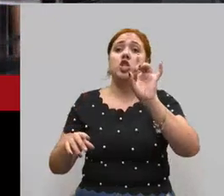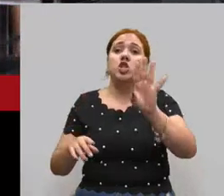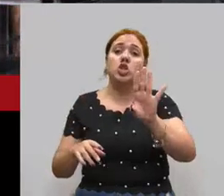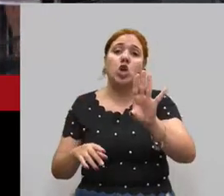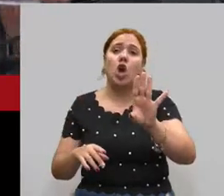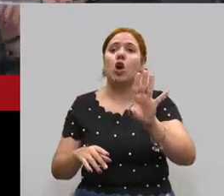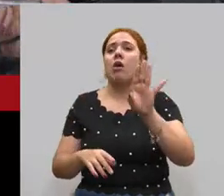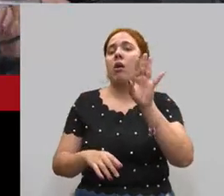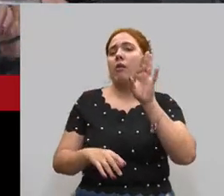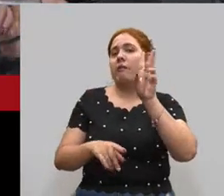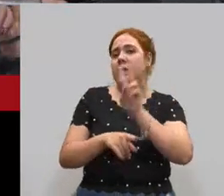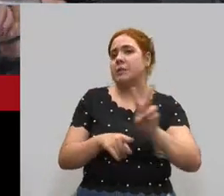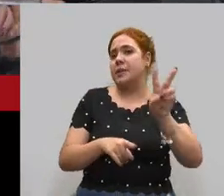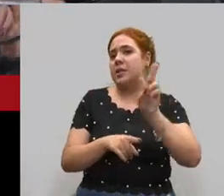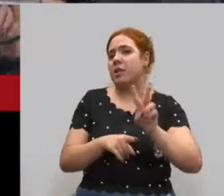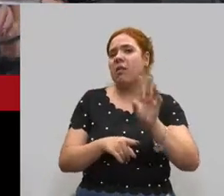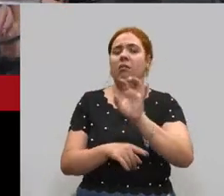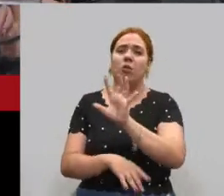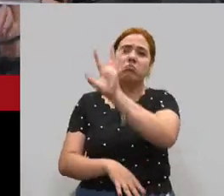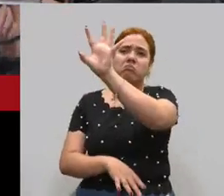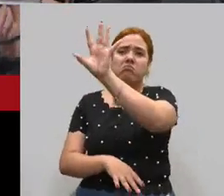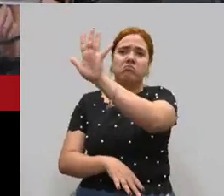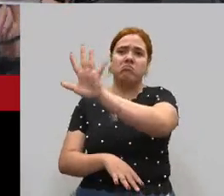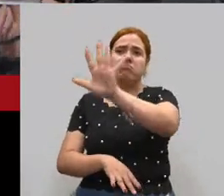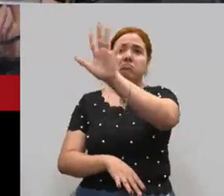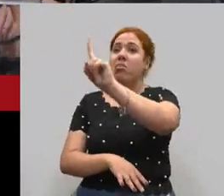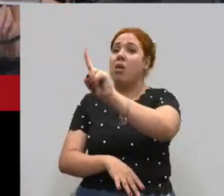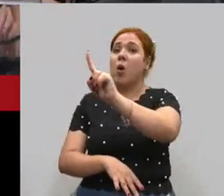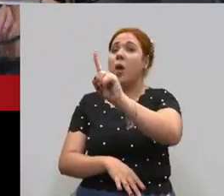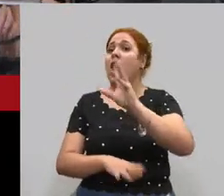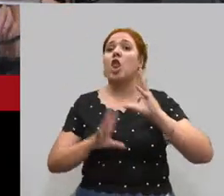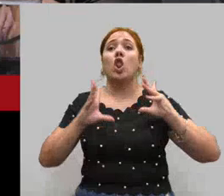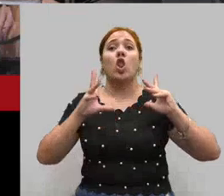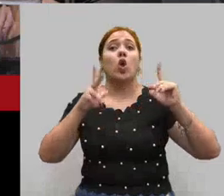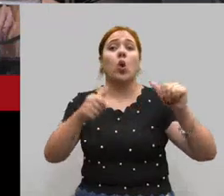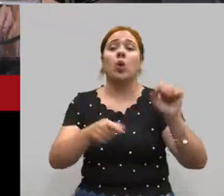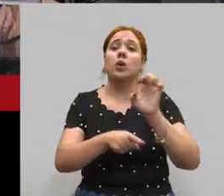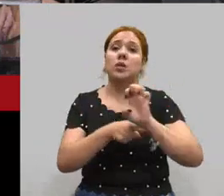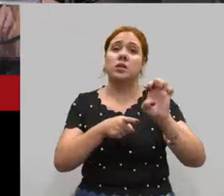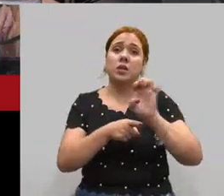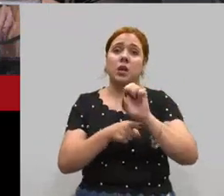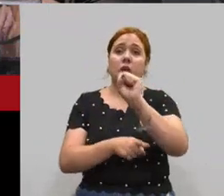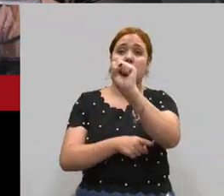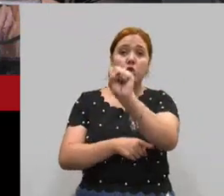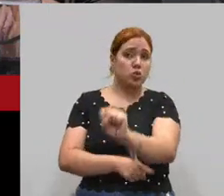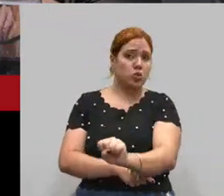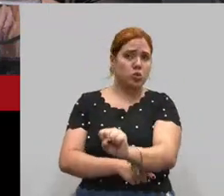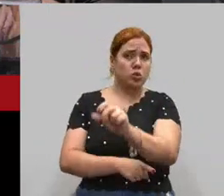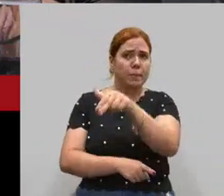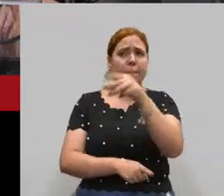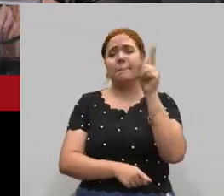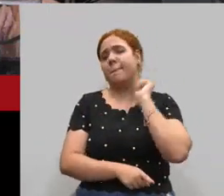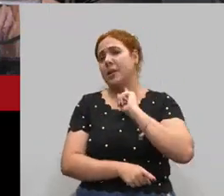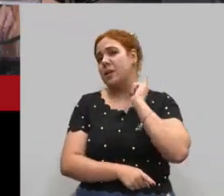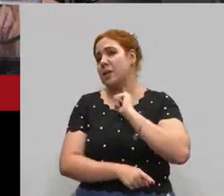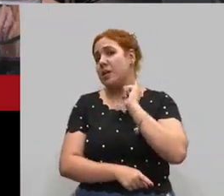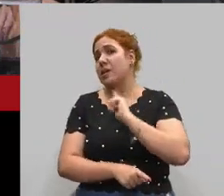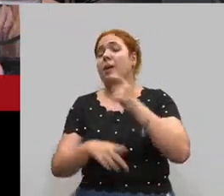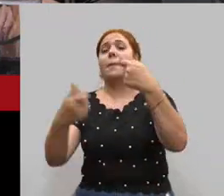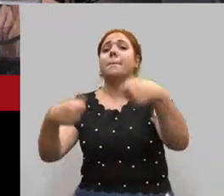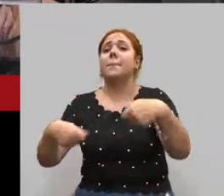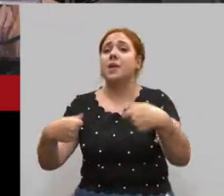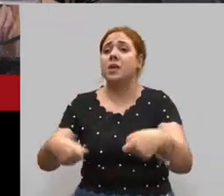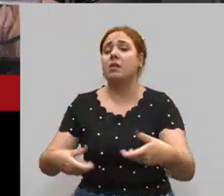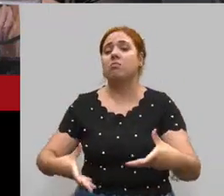é só região metropolitana então lá na nossa região no sul de Minas viu se Jorge nós temos muita gente precisando às vezes de